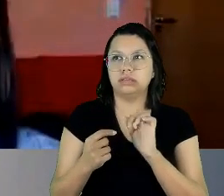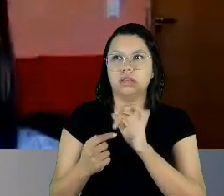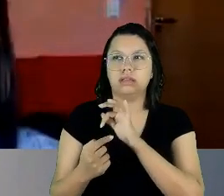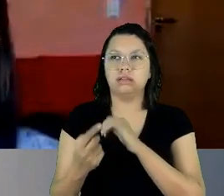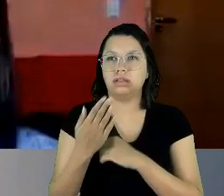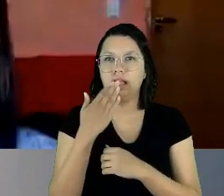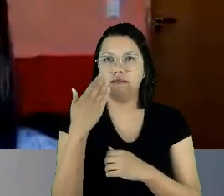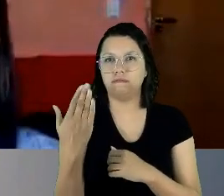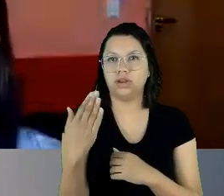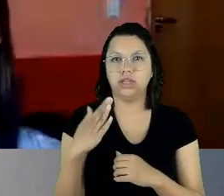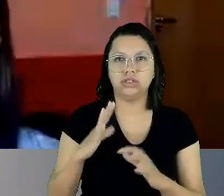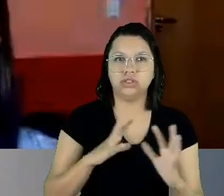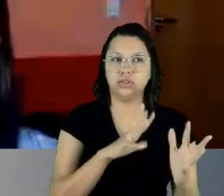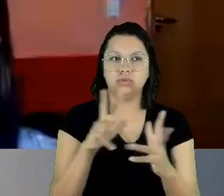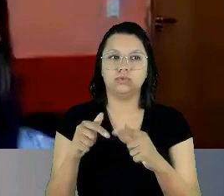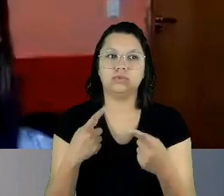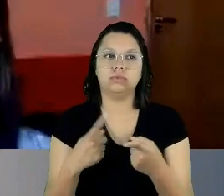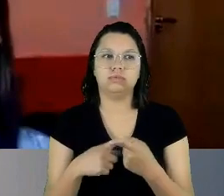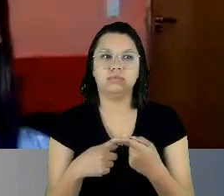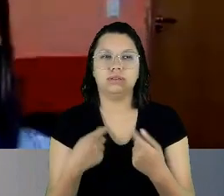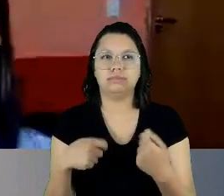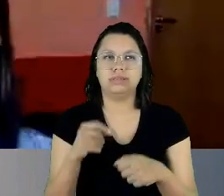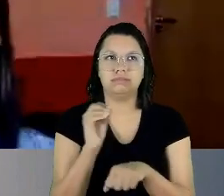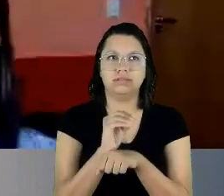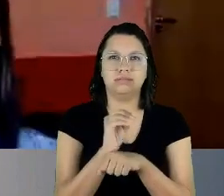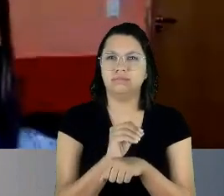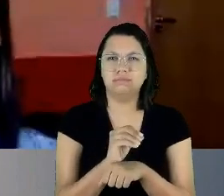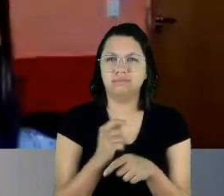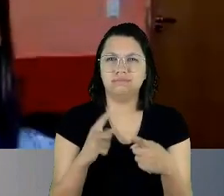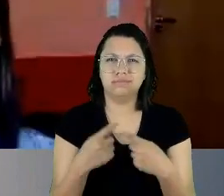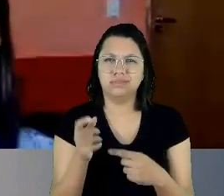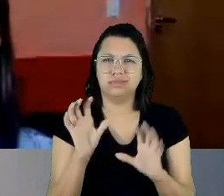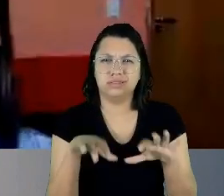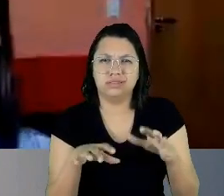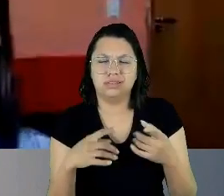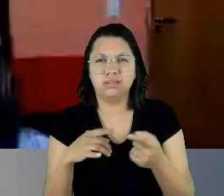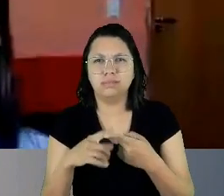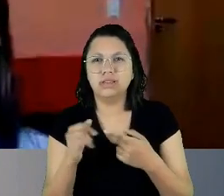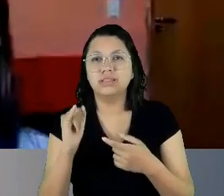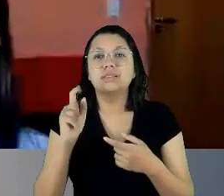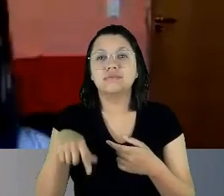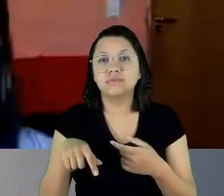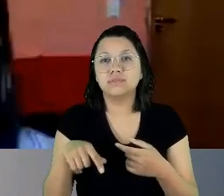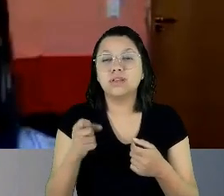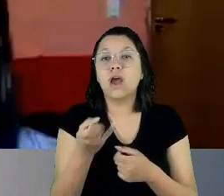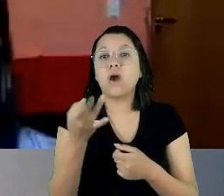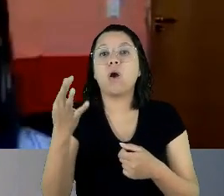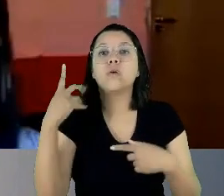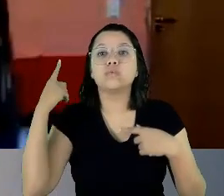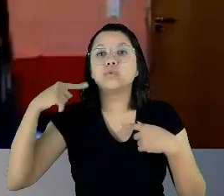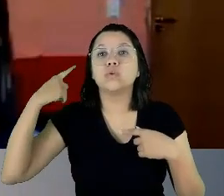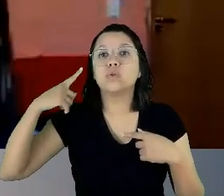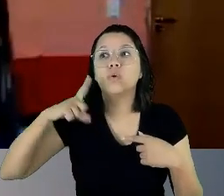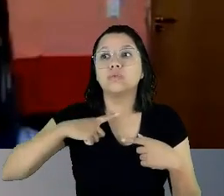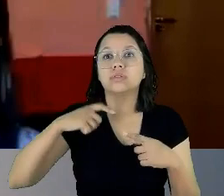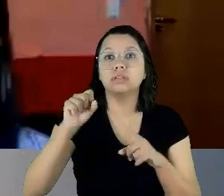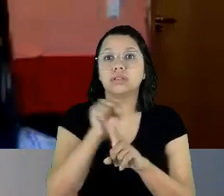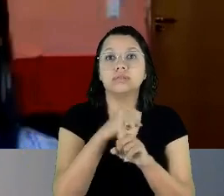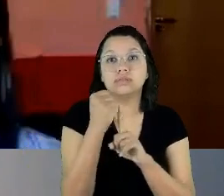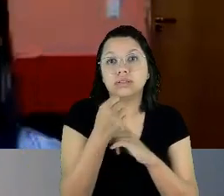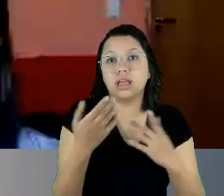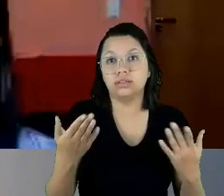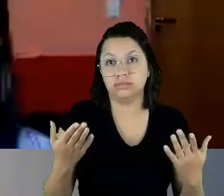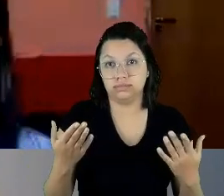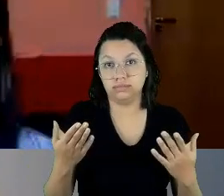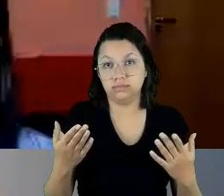porque, enfim, precisava de tratamento. Mas não é esse o caso, porque se fosse assim, seria quantos loucos a gente não teria na nossa